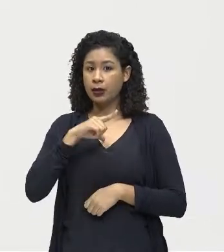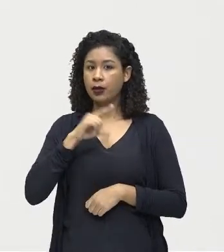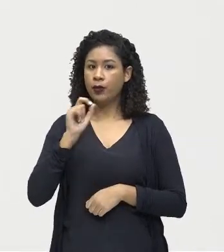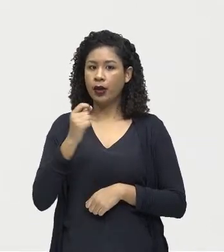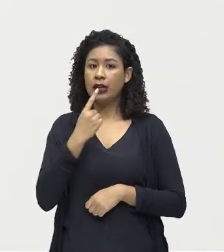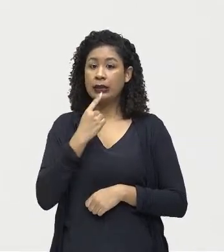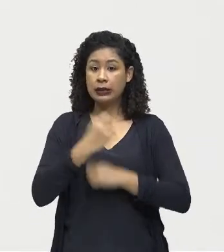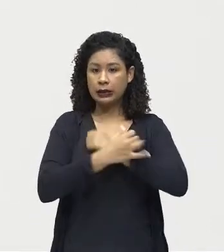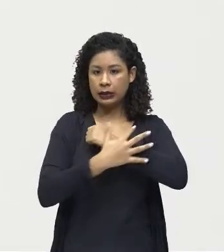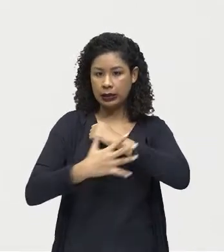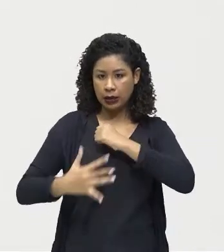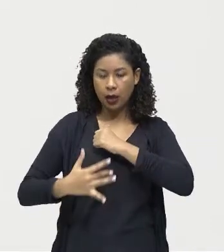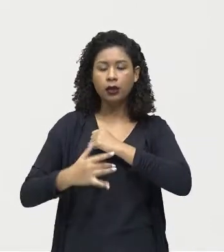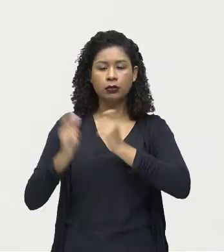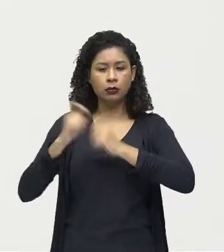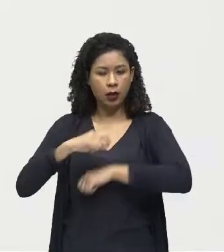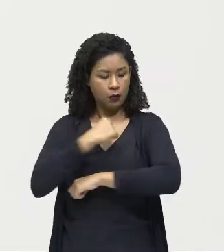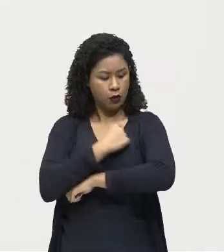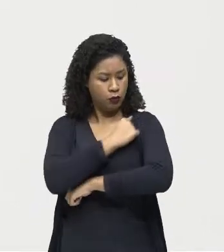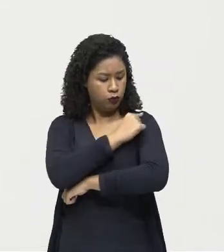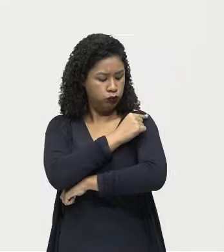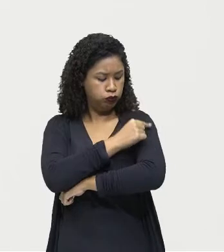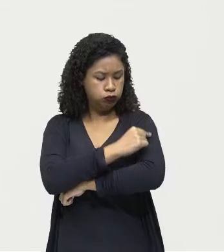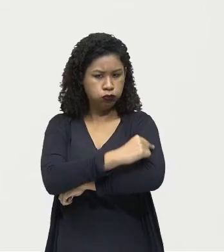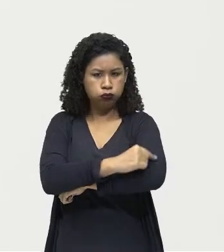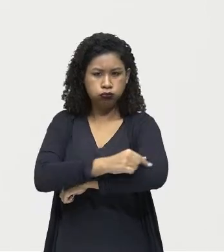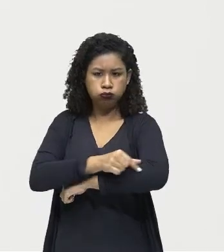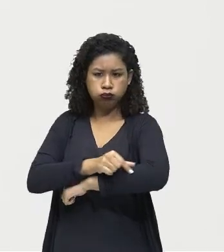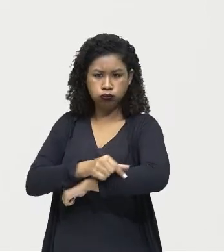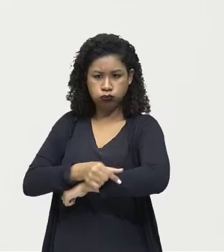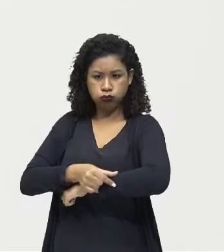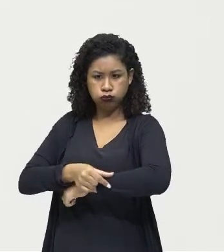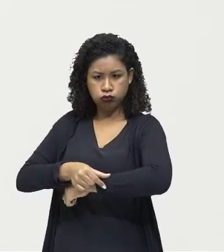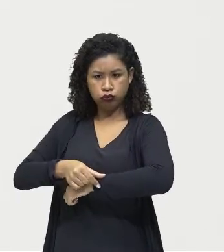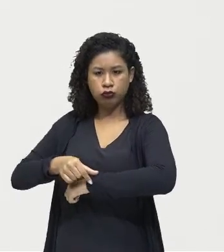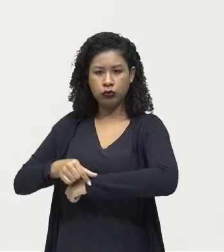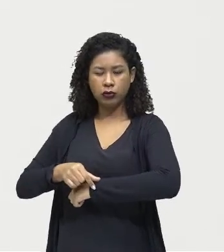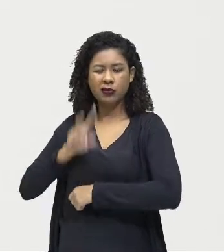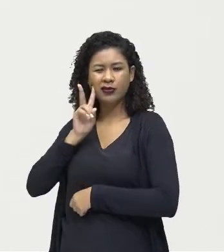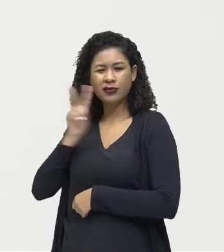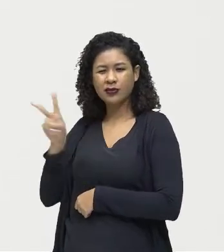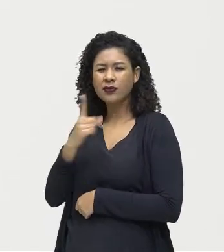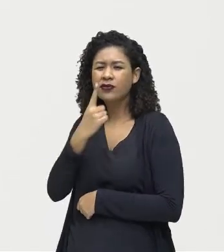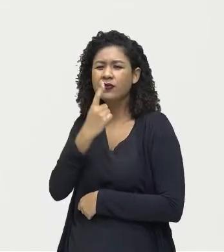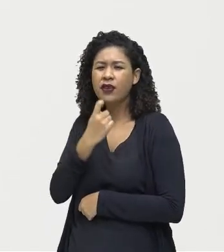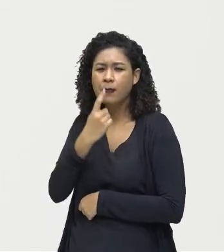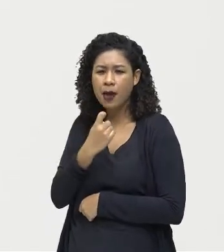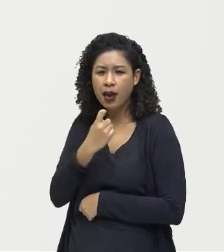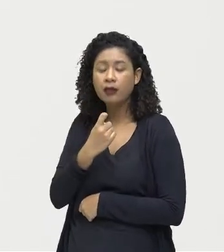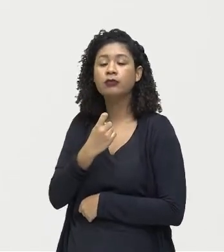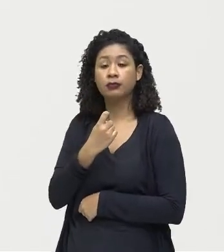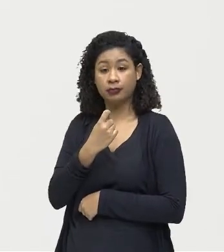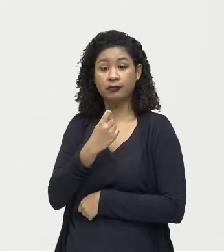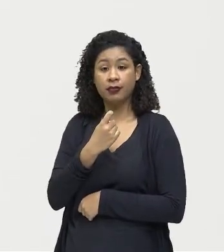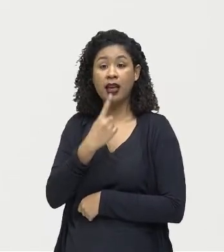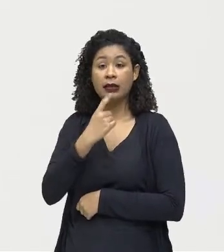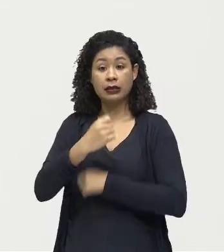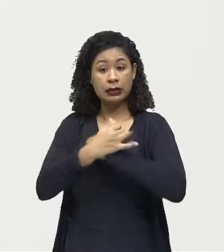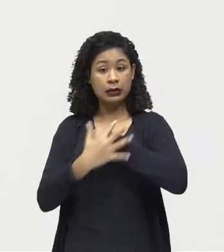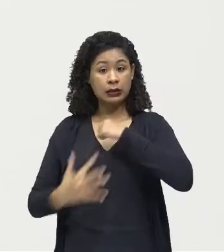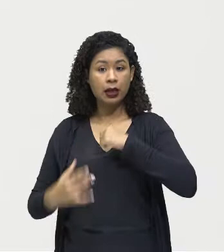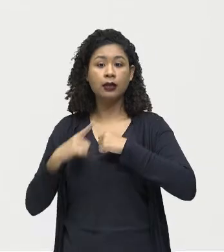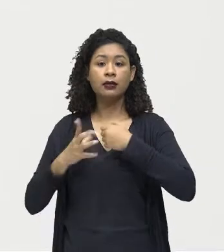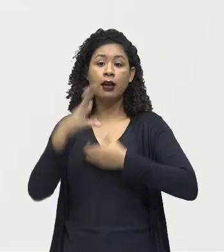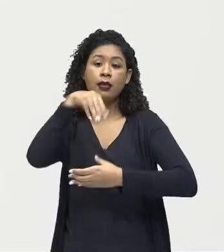nosso corpo. Tá? Então, geralmente a gente vai observar a artéria na cor vermelha, porque é um sangue que está rico em